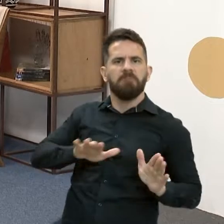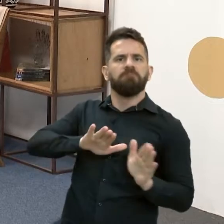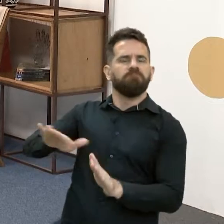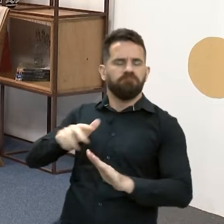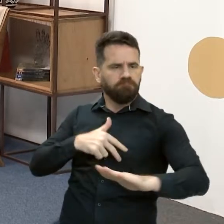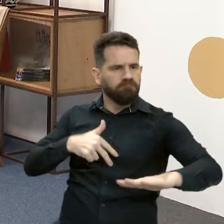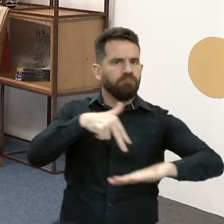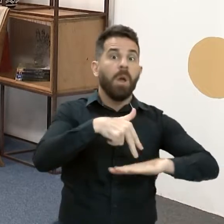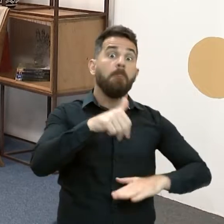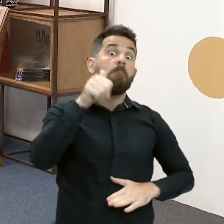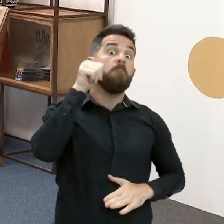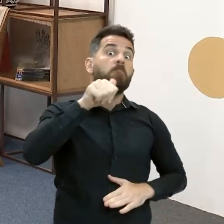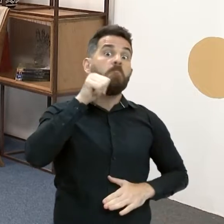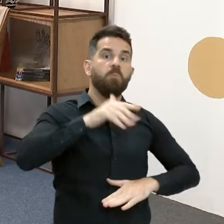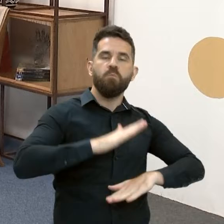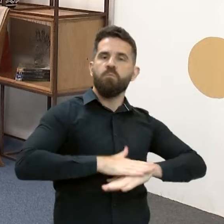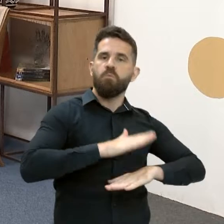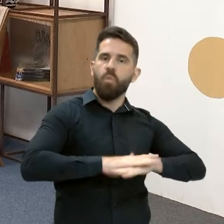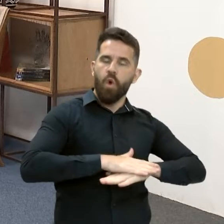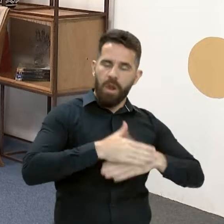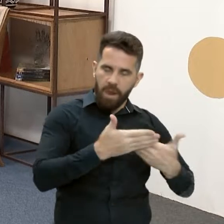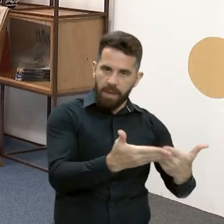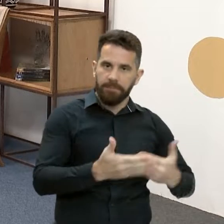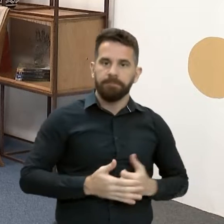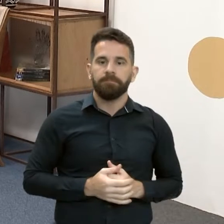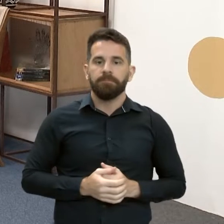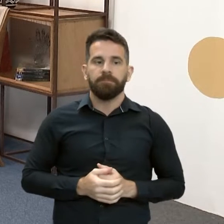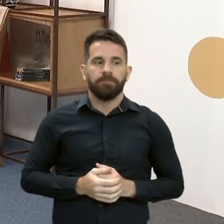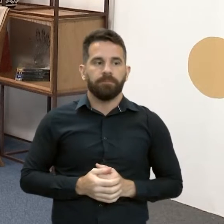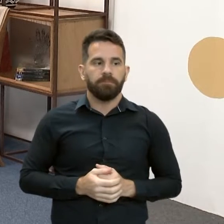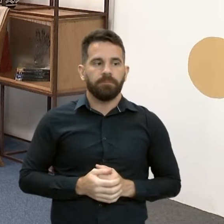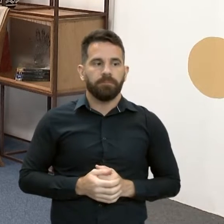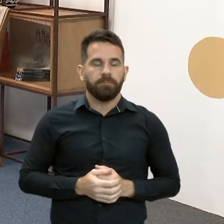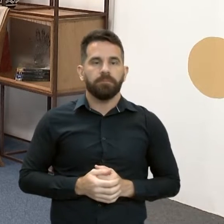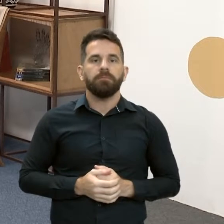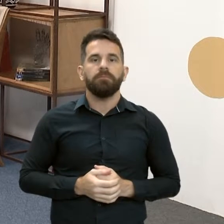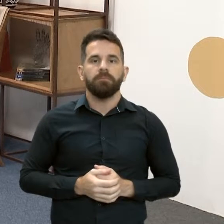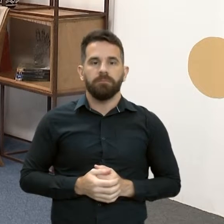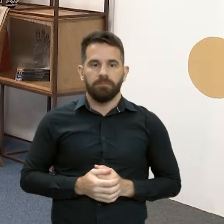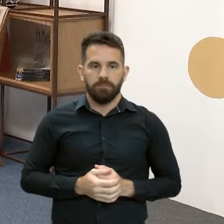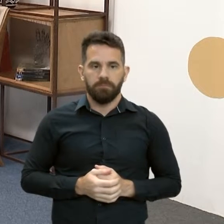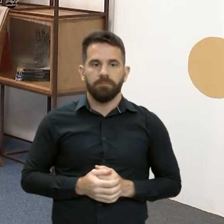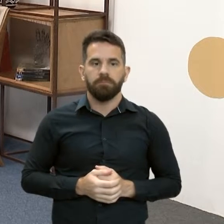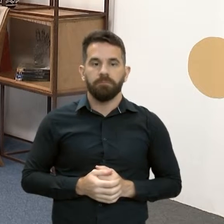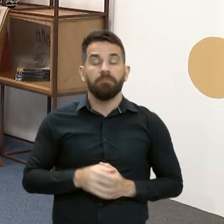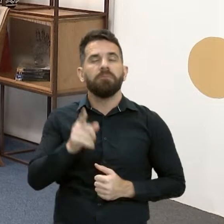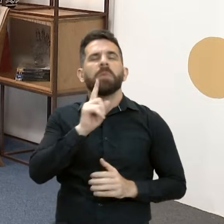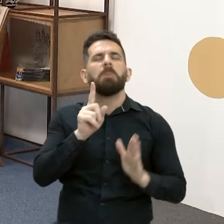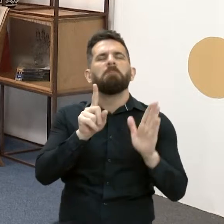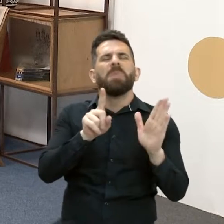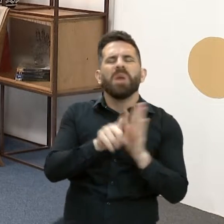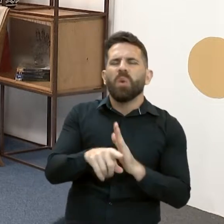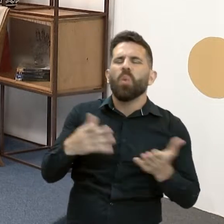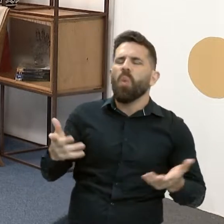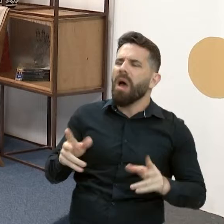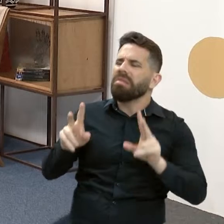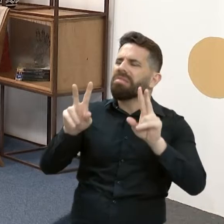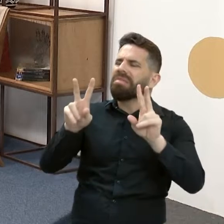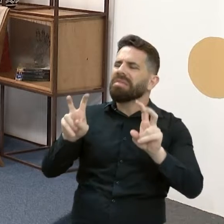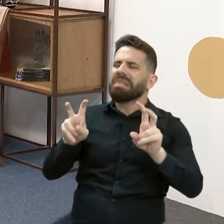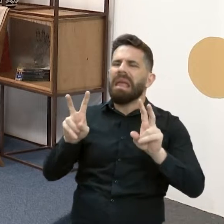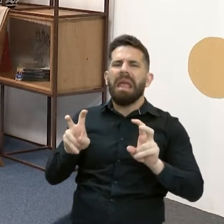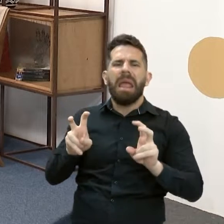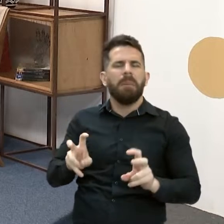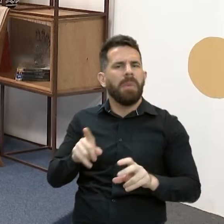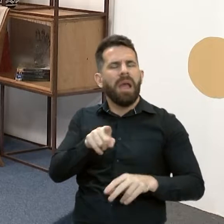Elis, dizendo quais são as principais temáticas que a Cora gostava de escrever, que ela mais gostava de